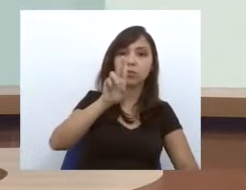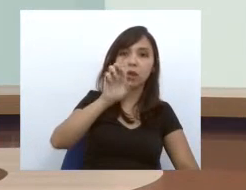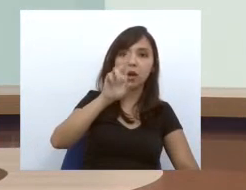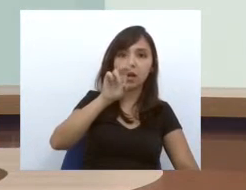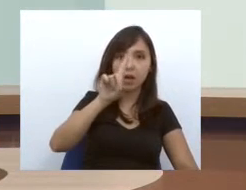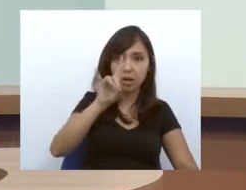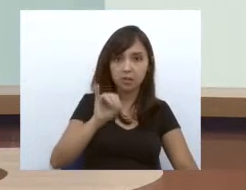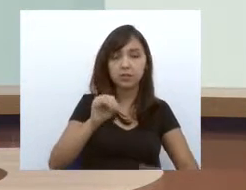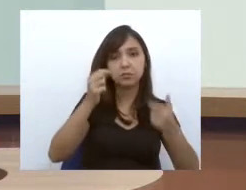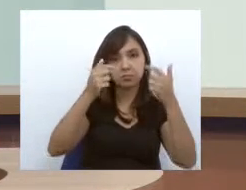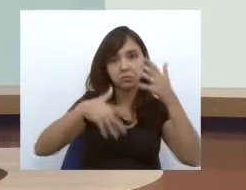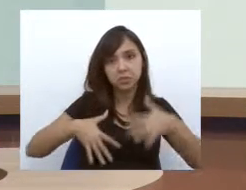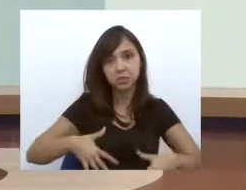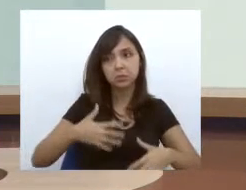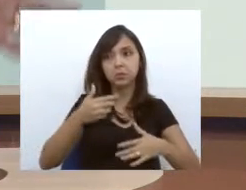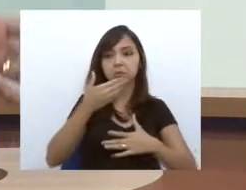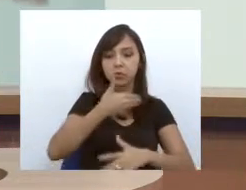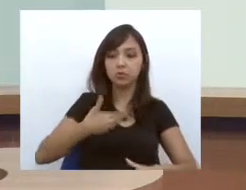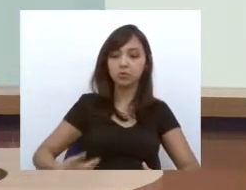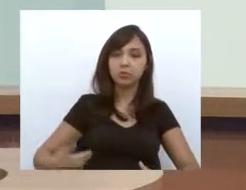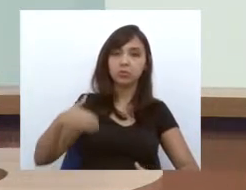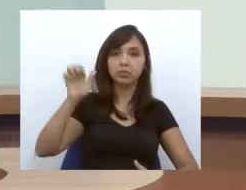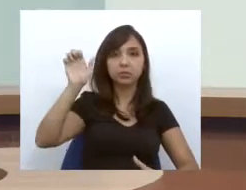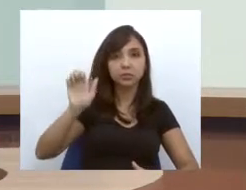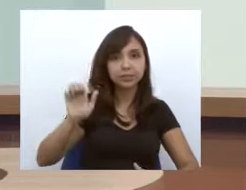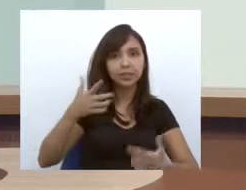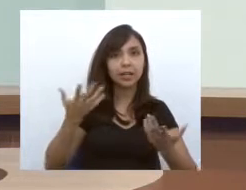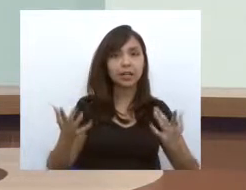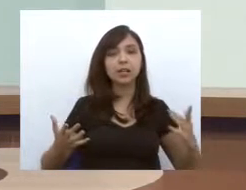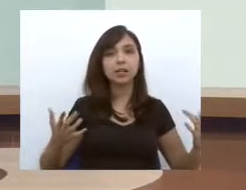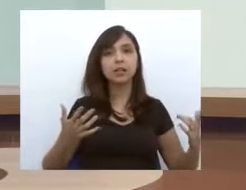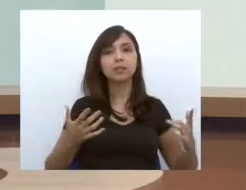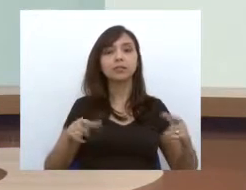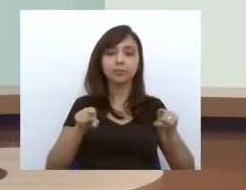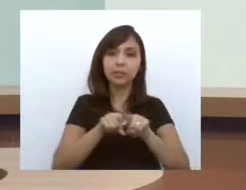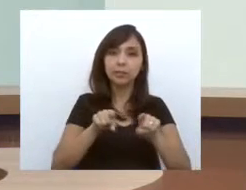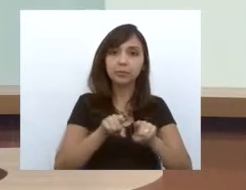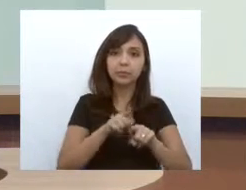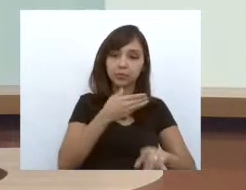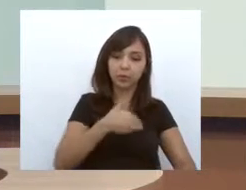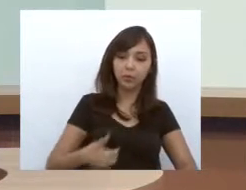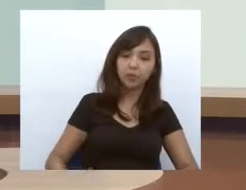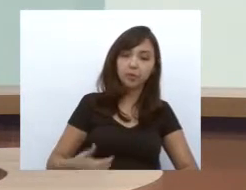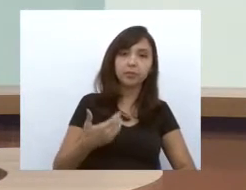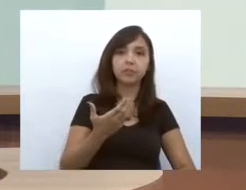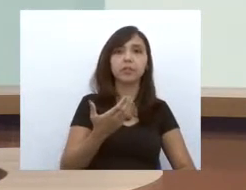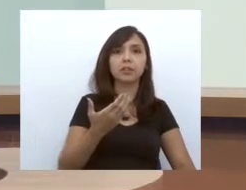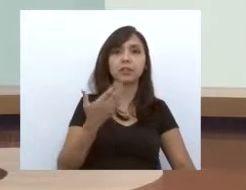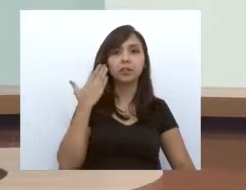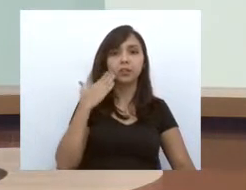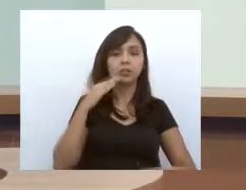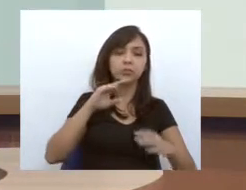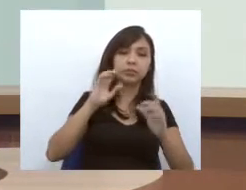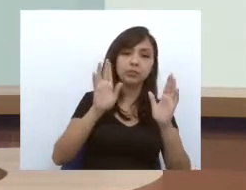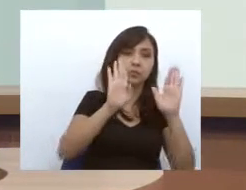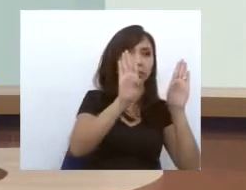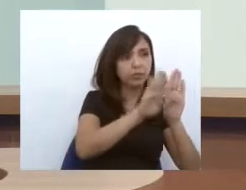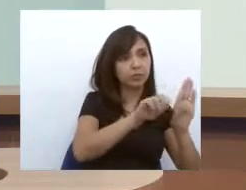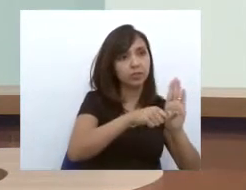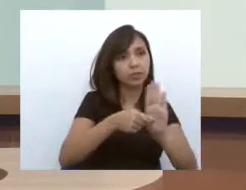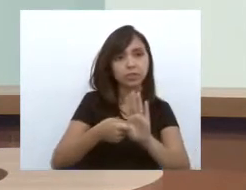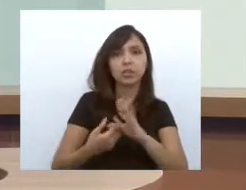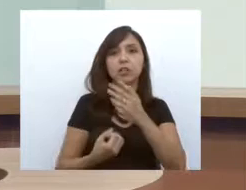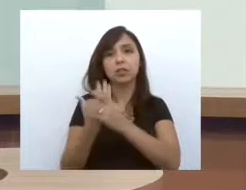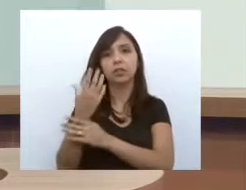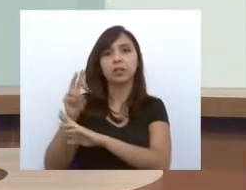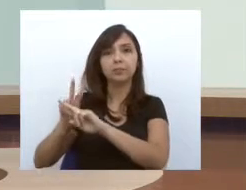colocou a questão do governo do estado, o Marcelo Seminaldo colocou a questão do estado, que o governo sabe fechar a escola e só sabe construir